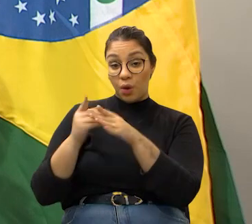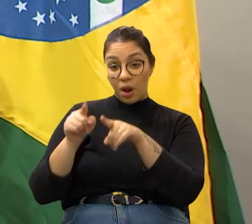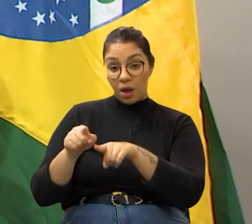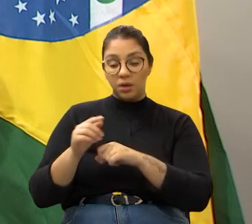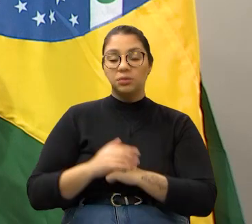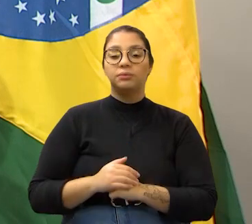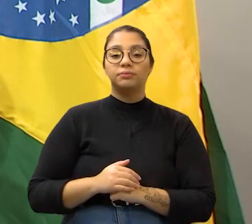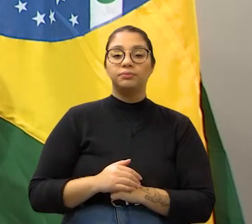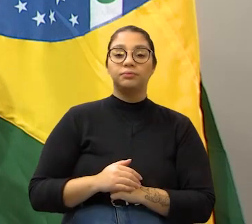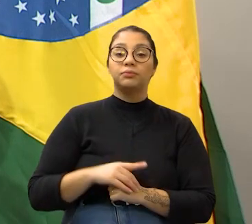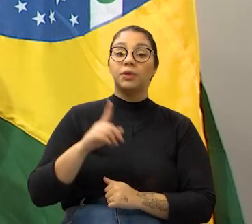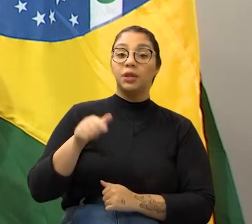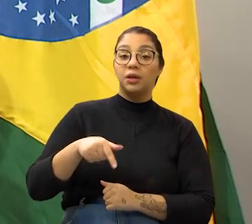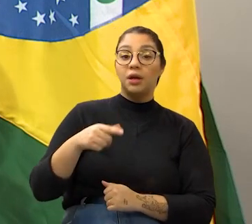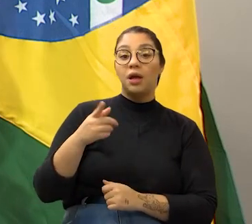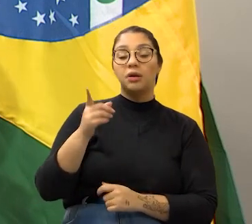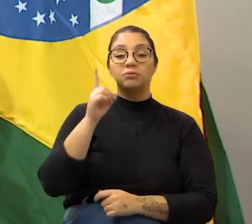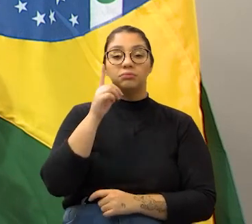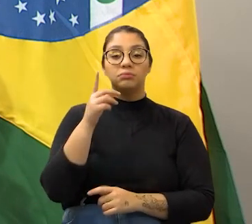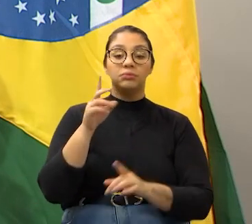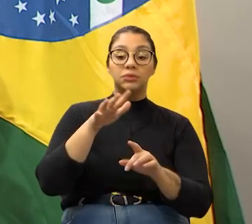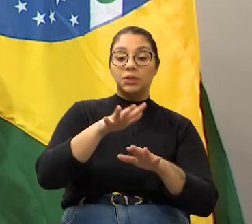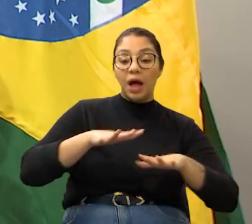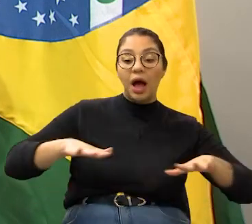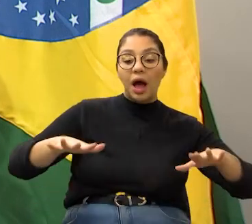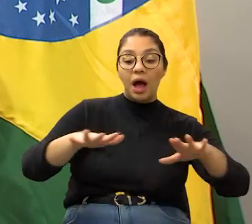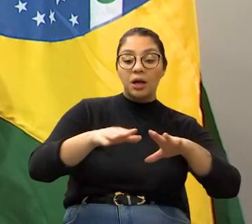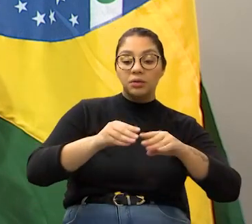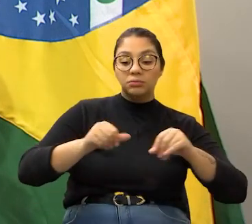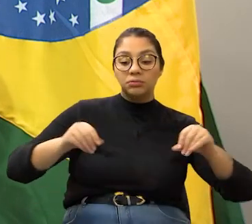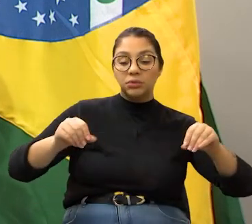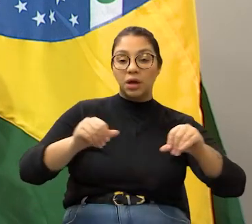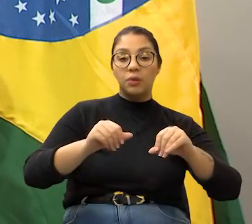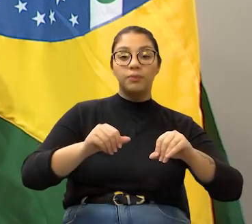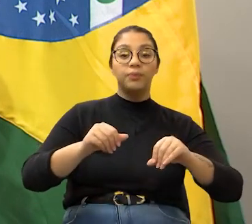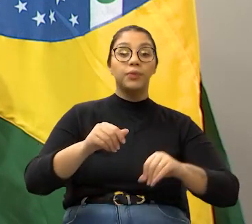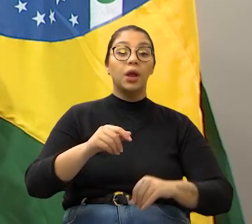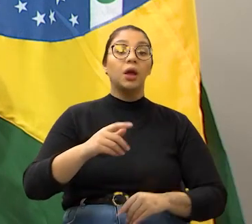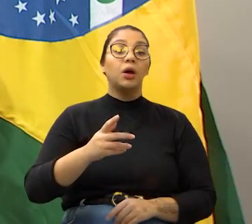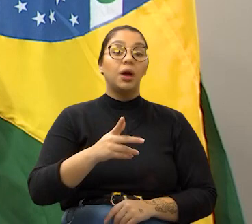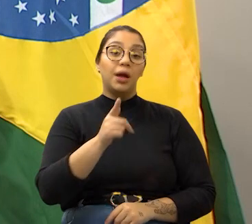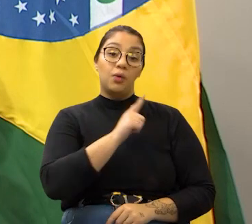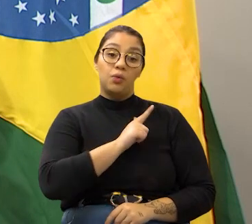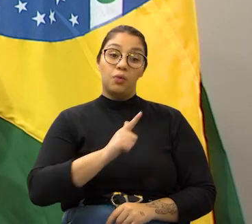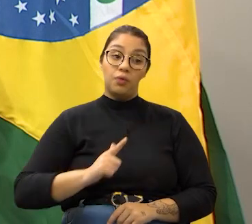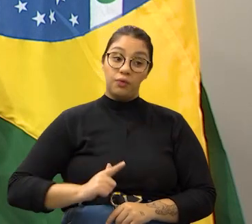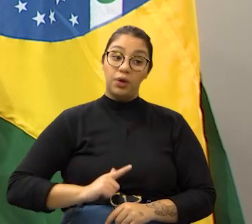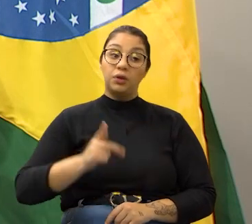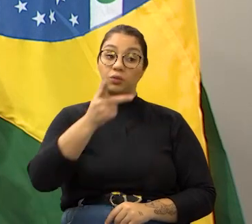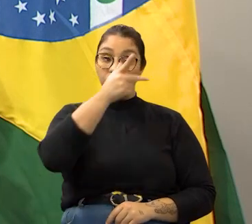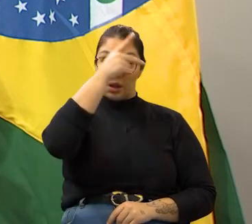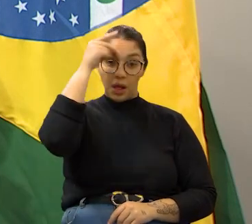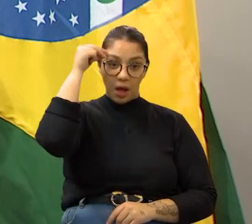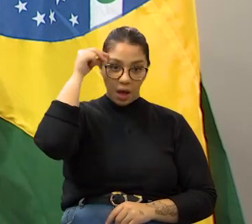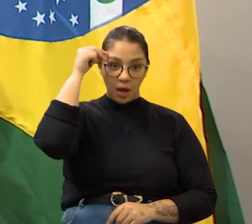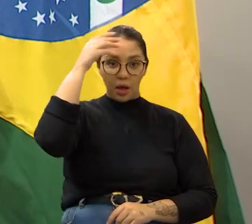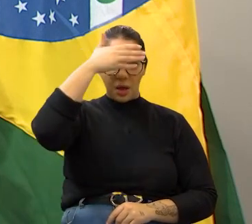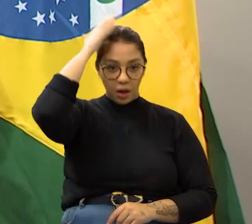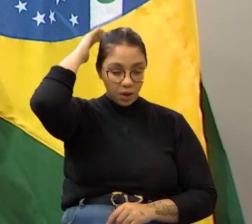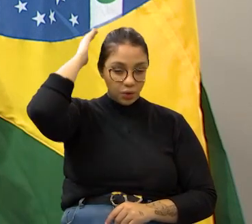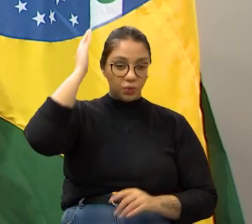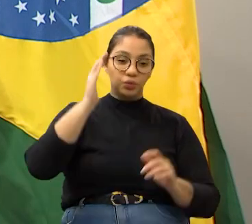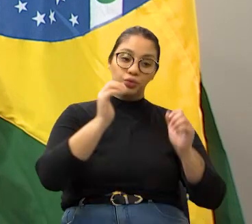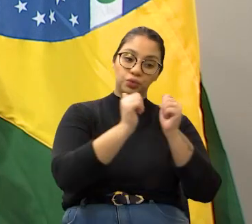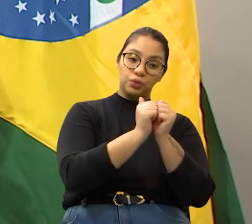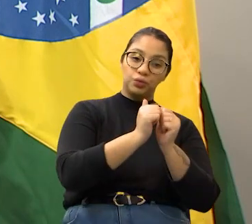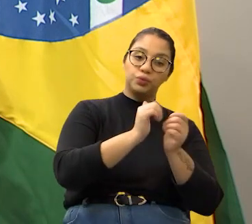escola desse tipo, do ponto de vista de área. Sim. E aí a prefeitura, o governo Dário se mostrou muito interessado, junto com a Secretaria